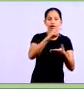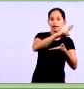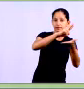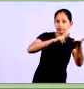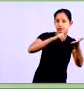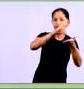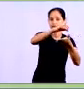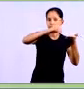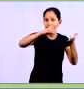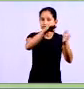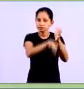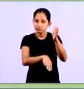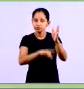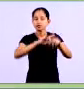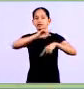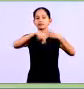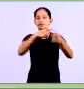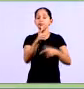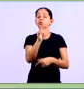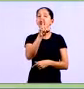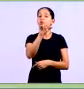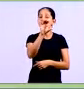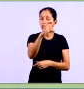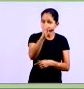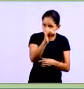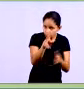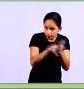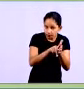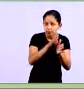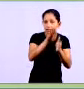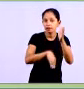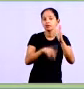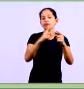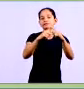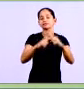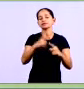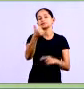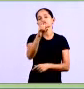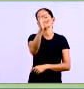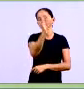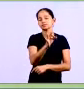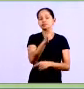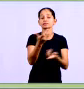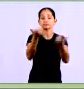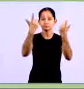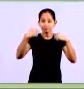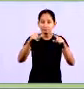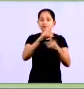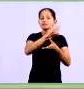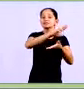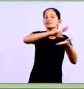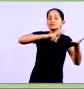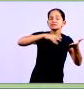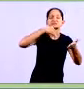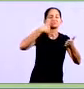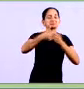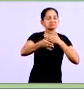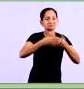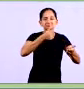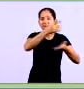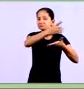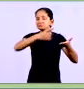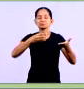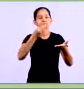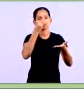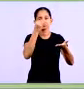menos despesa é igual ao lucro e esse lucro vezes 15%. Lucro presumido, receita, pouco importa as